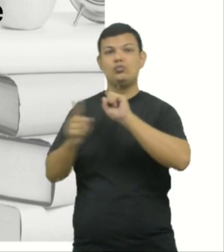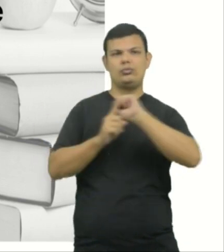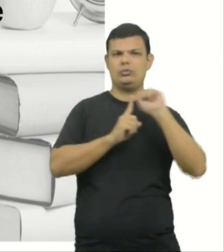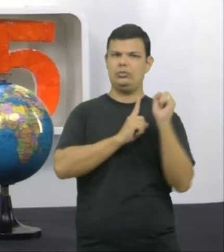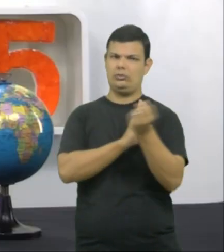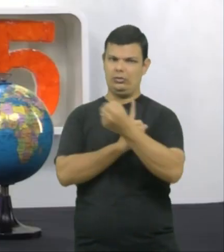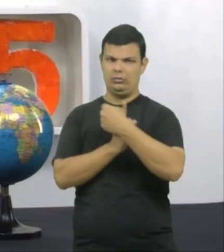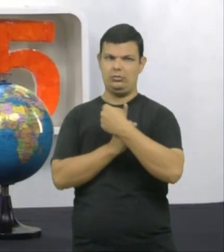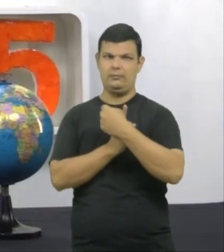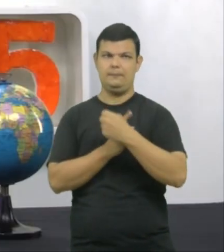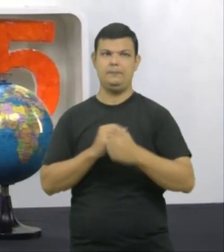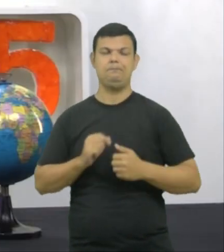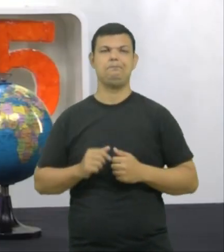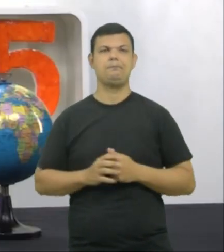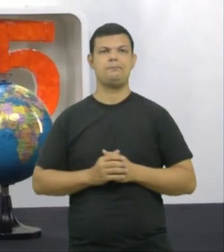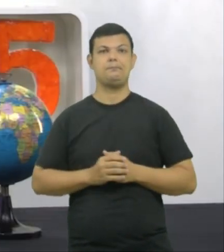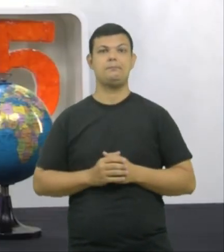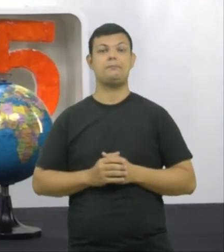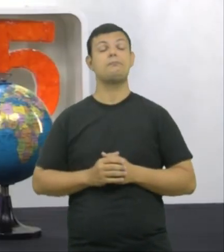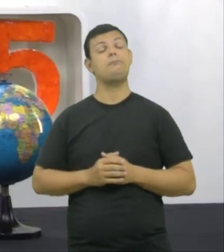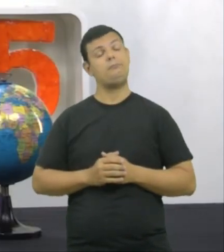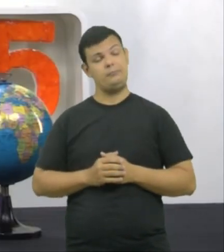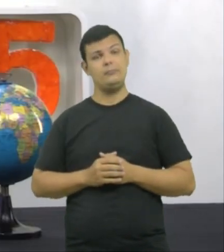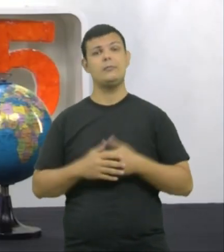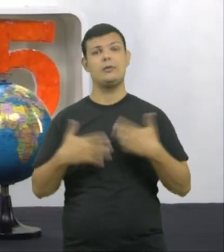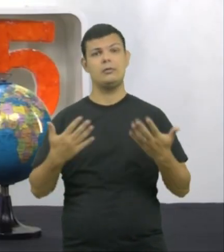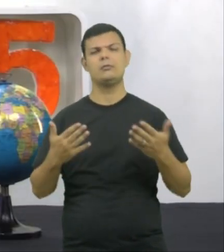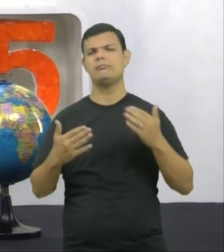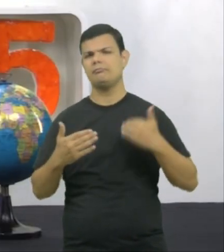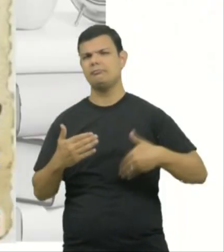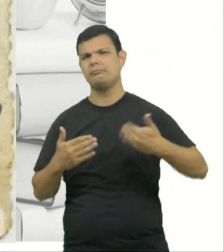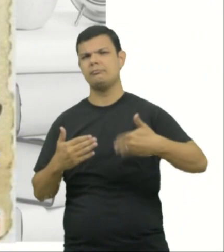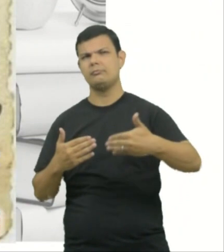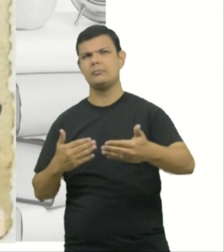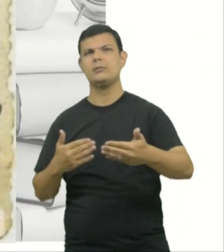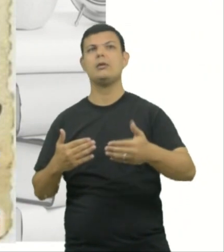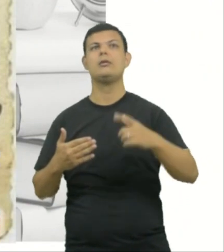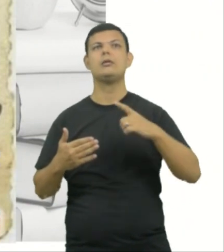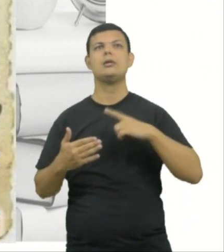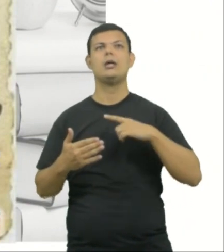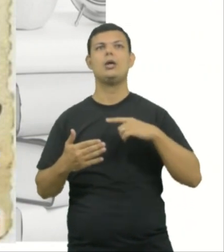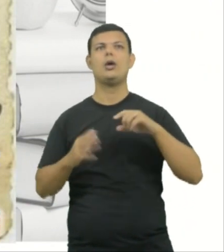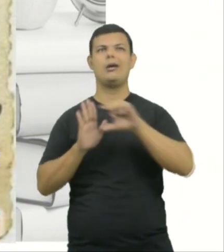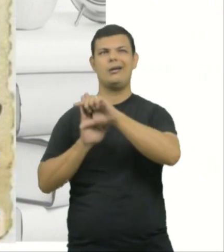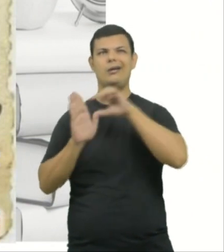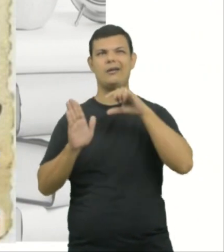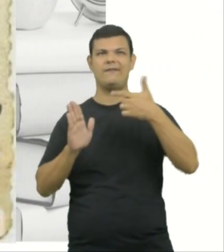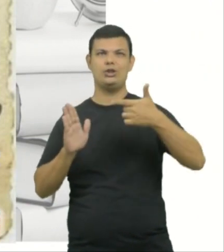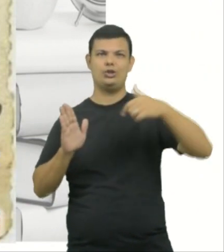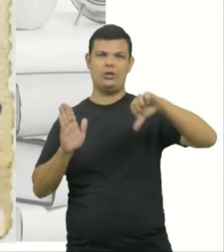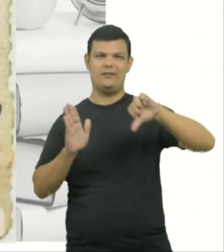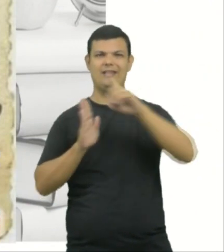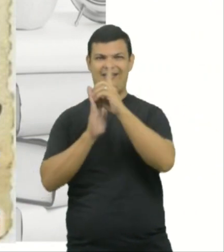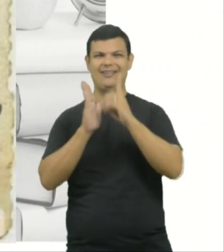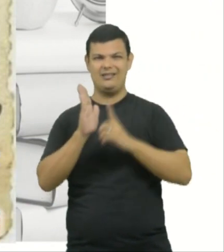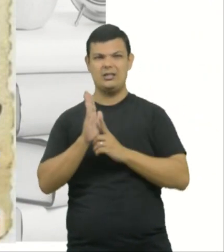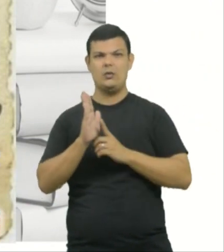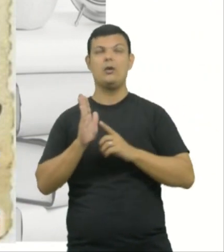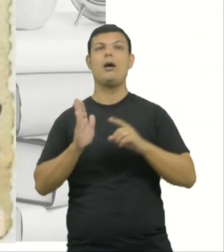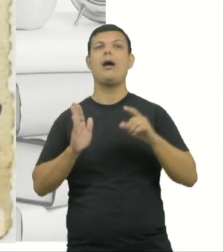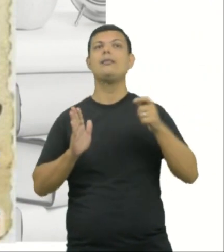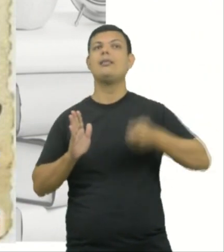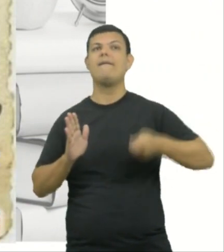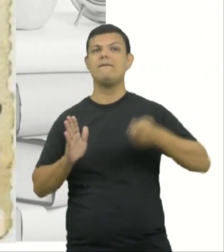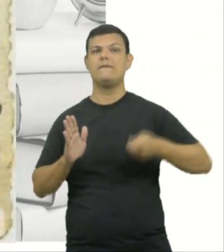sociedade, ok? E aí, mais à frente, nós temos o artigo 29 dessa declaração, que diz que é